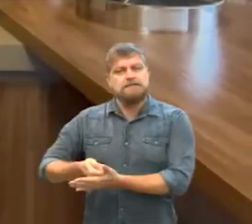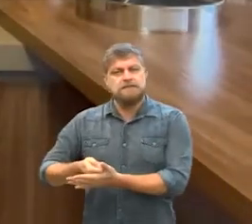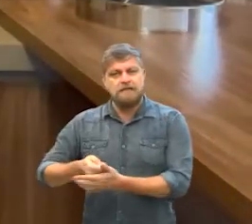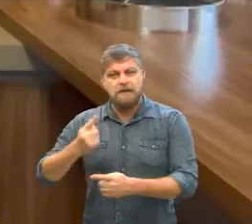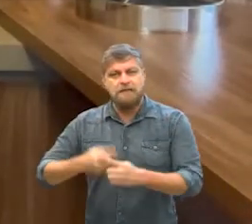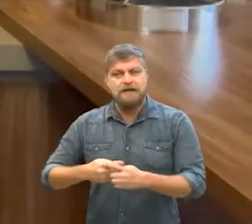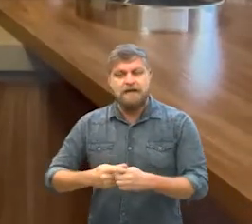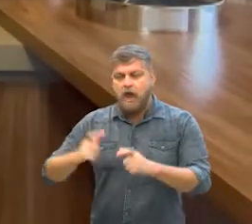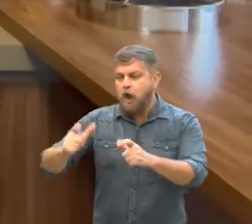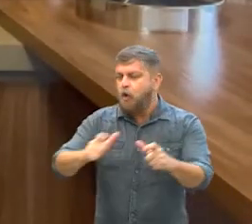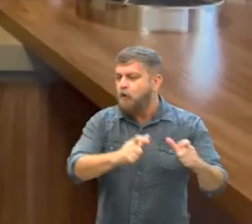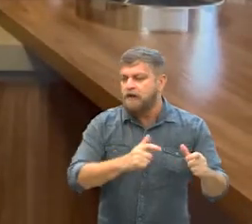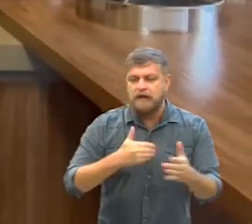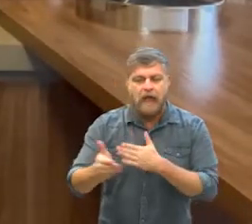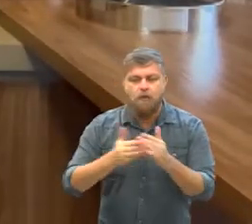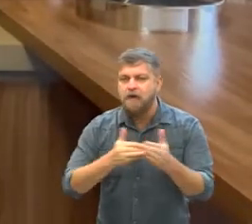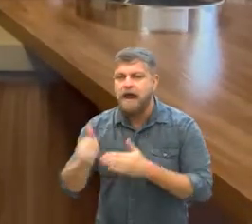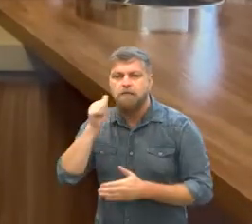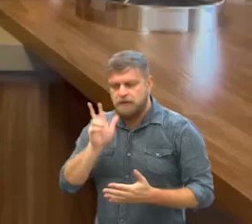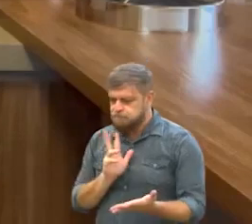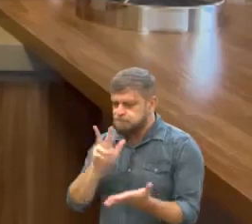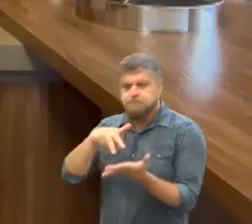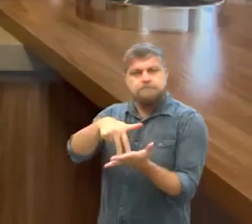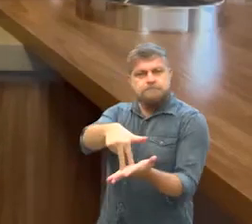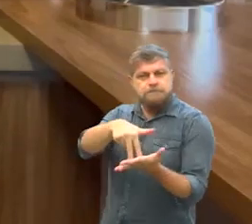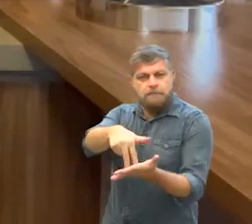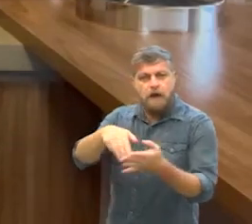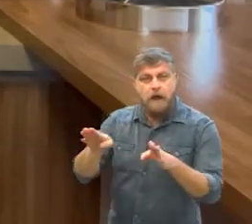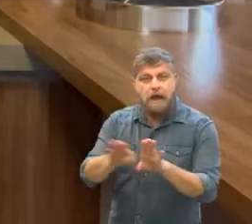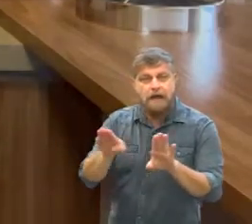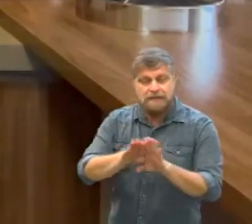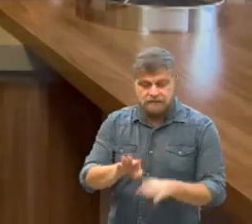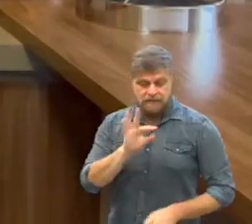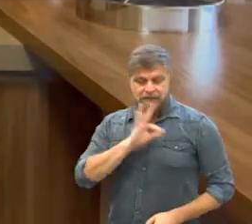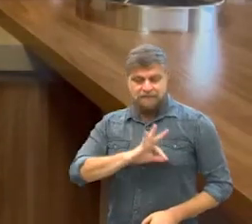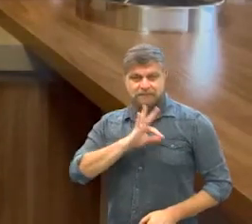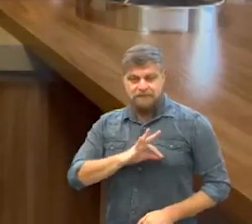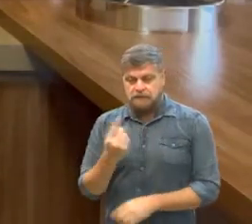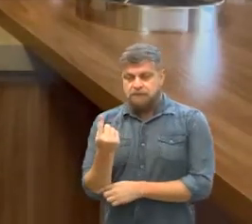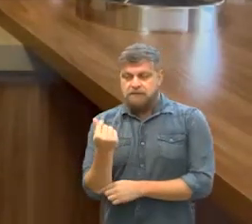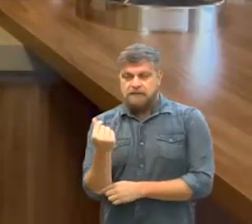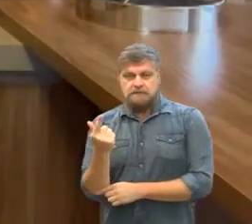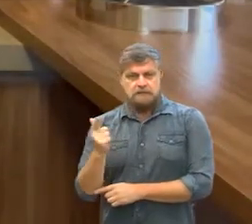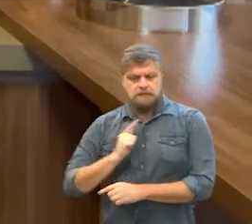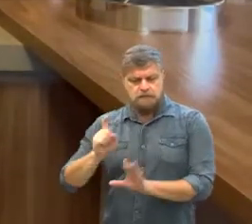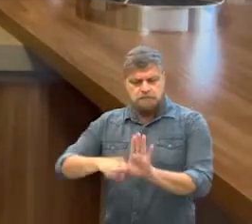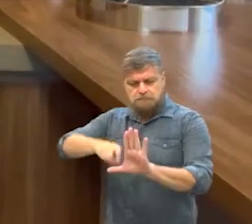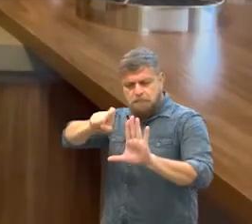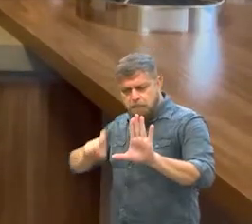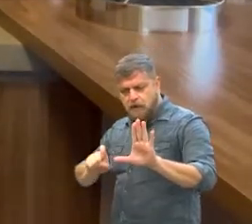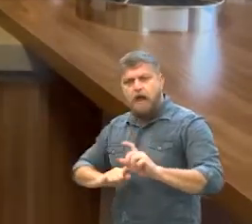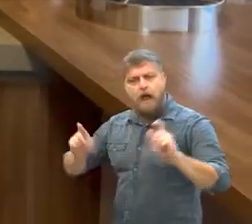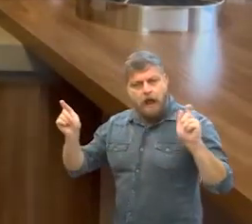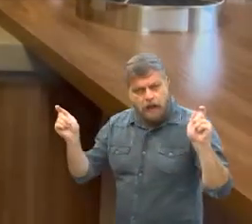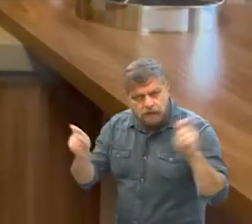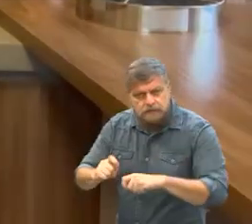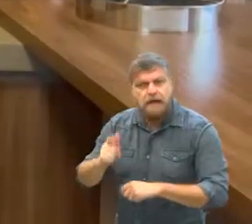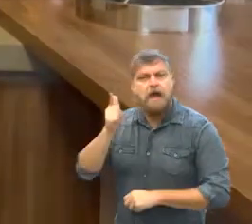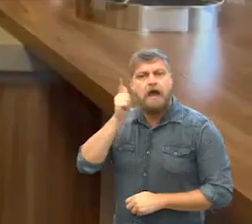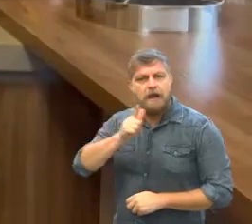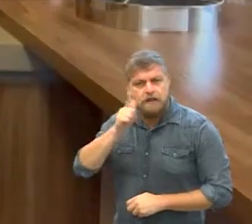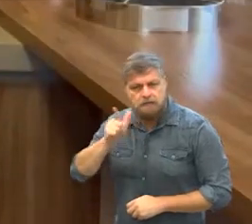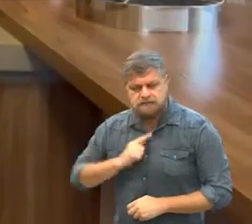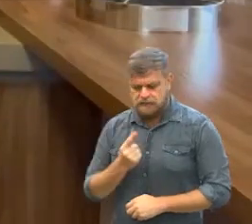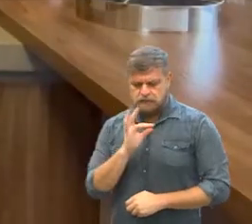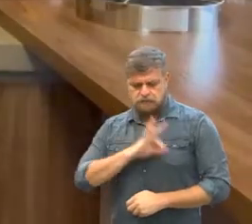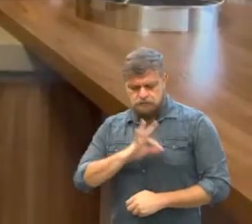decisão, né? Porque o lugar da mulher é onde ela quiser, como também a independência dela financeira, porque ela começa a ver que ela consegue se manter,